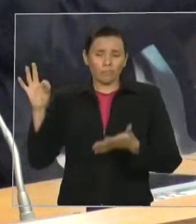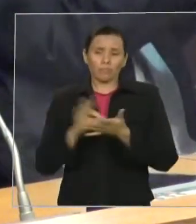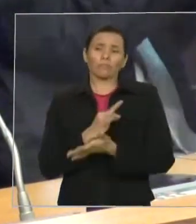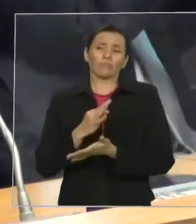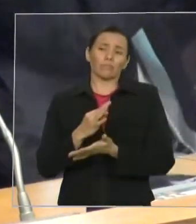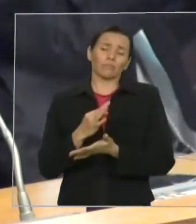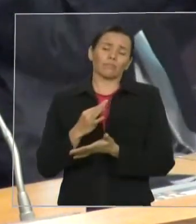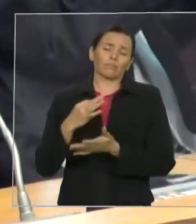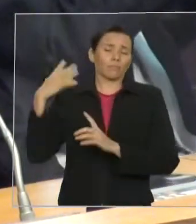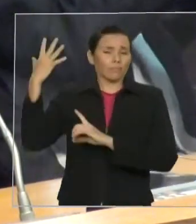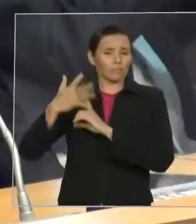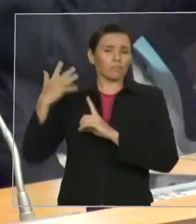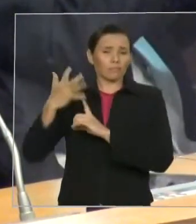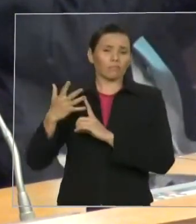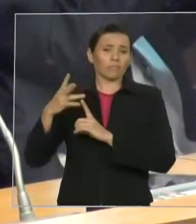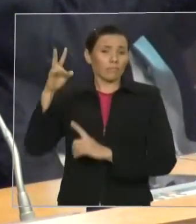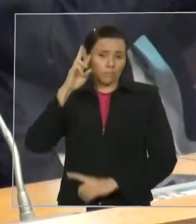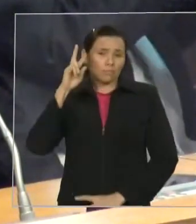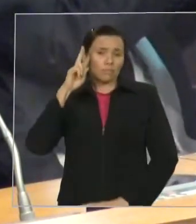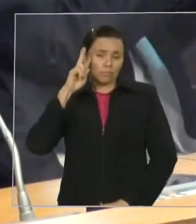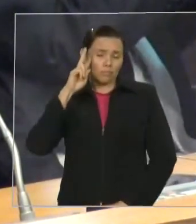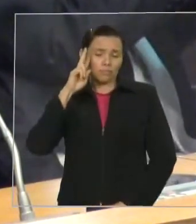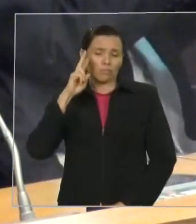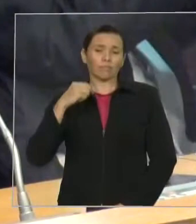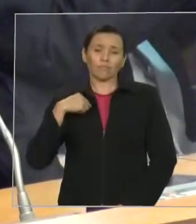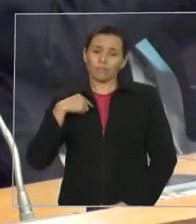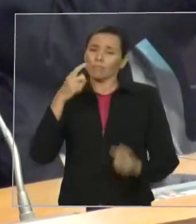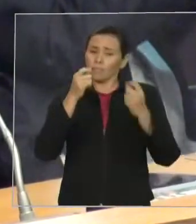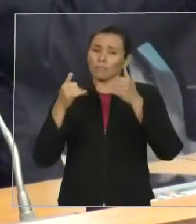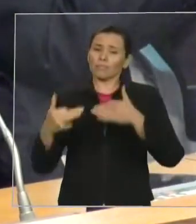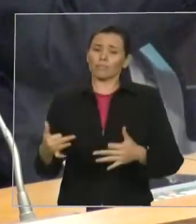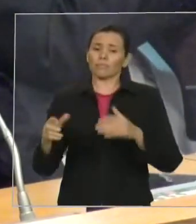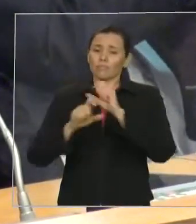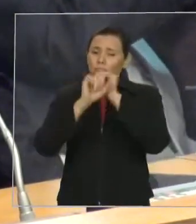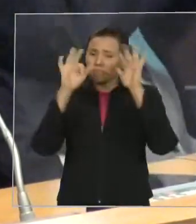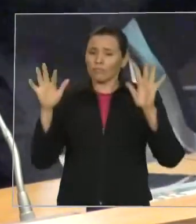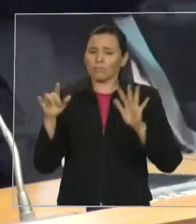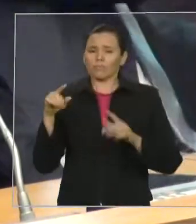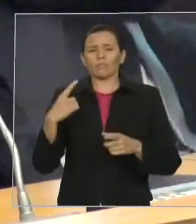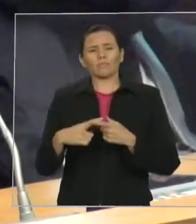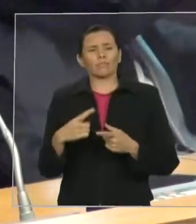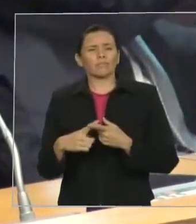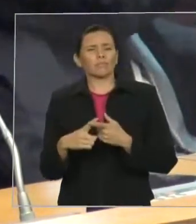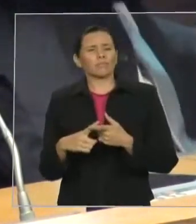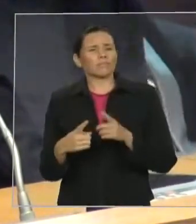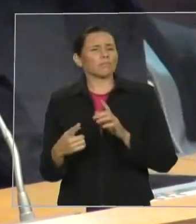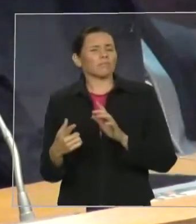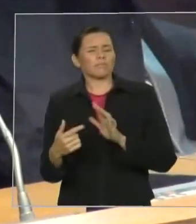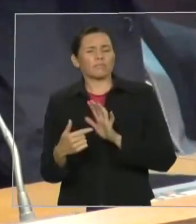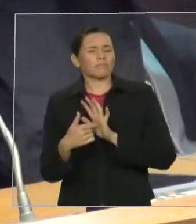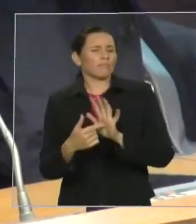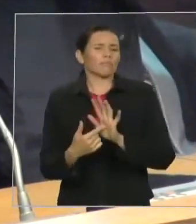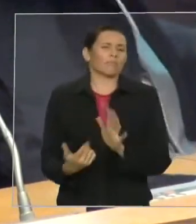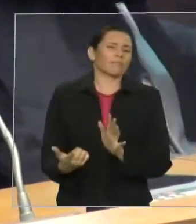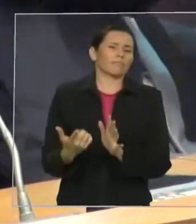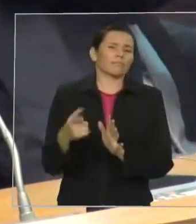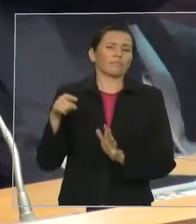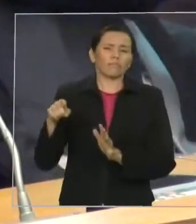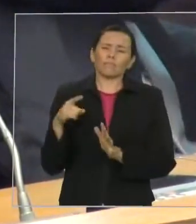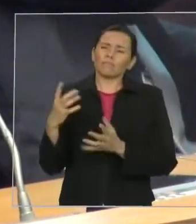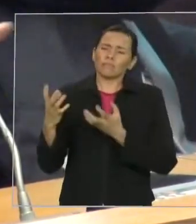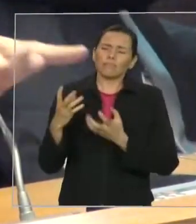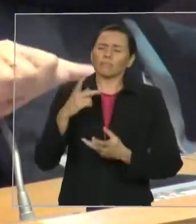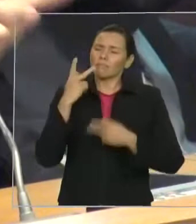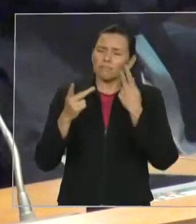senão fica parecendo que é uma questão política apenas, não moral. Porque quando eu não